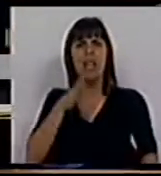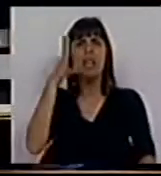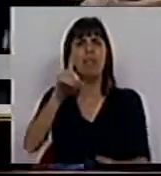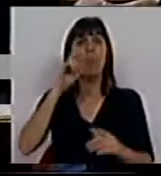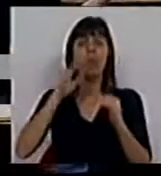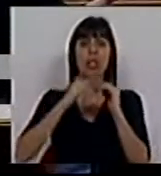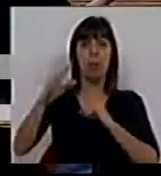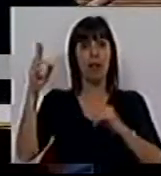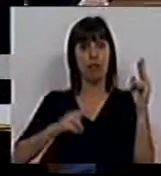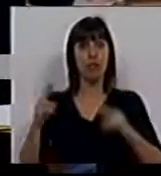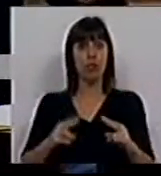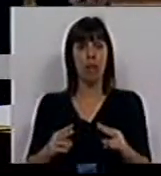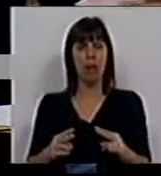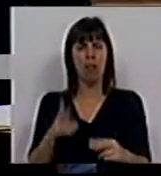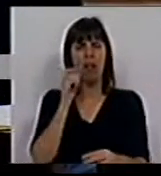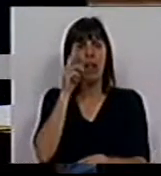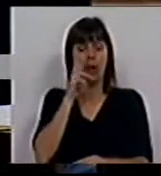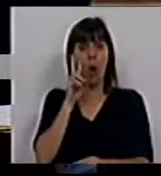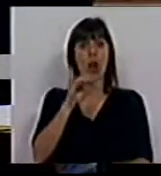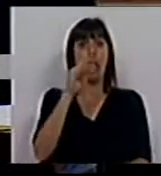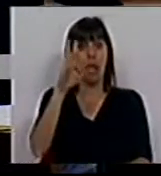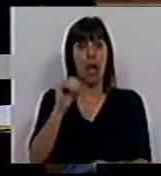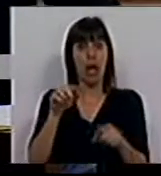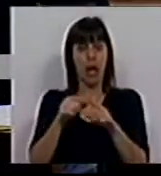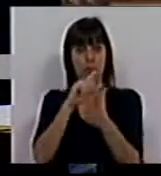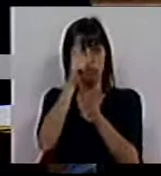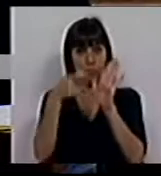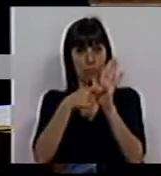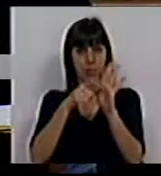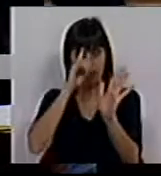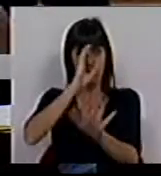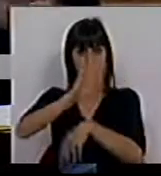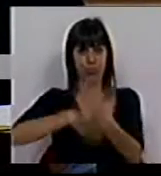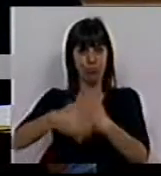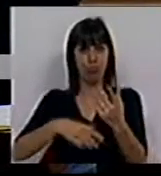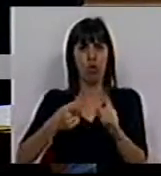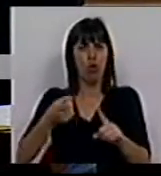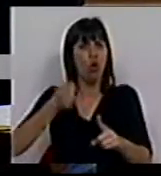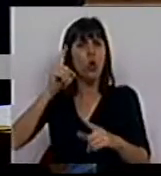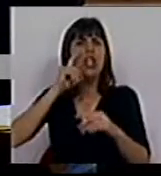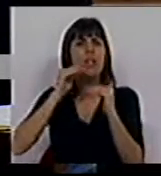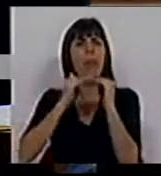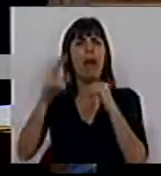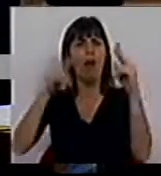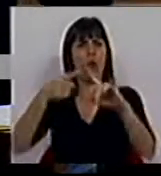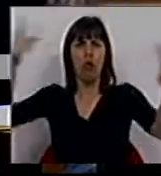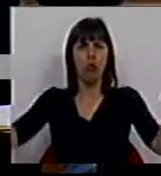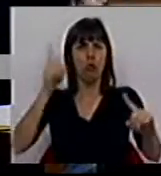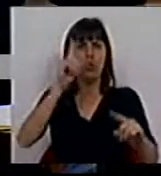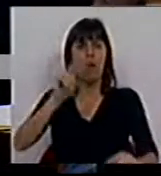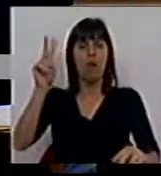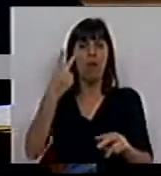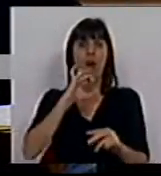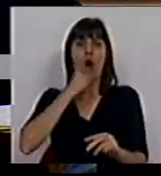falava em estabilidade fiscal. Quem olha para o IRS e para esta cláusula de salganhada é tudo menos estabilidade fiscal. Vamos ter